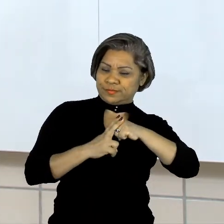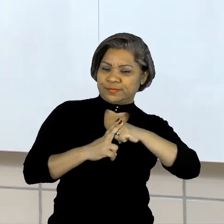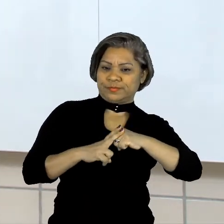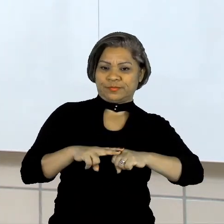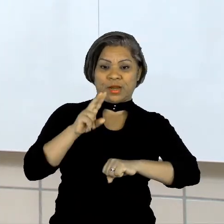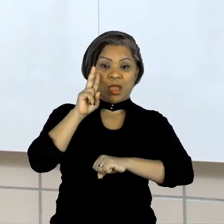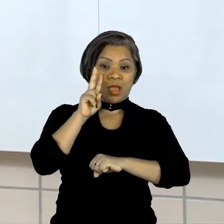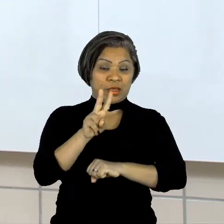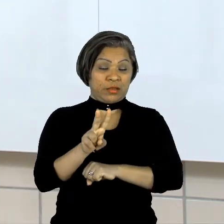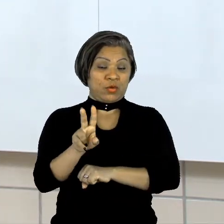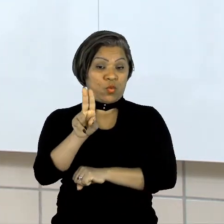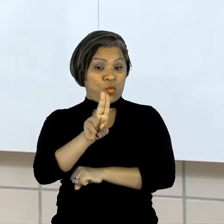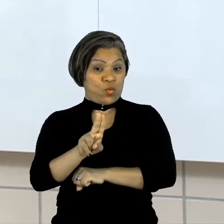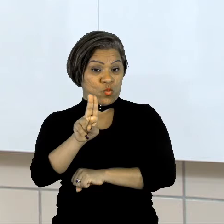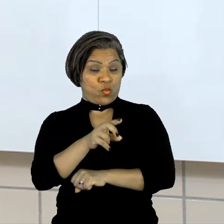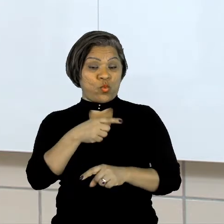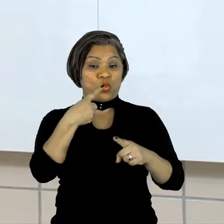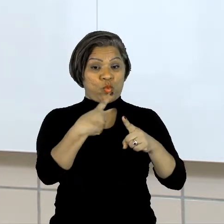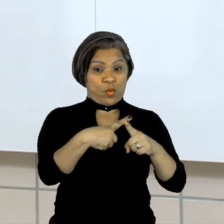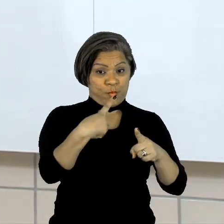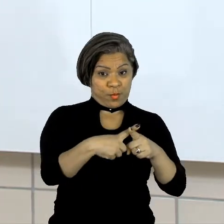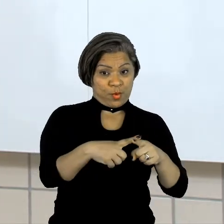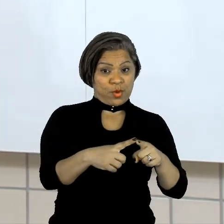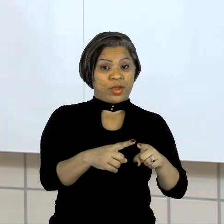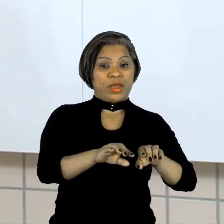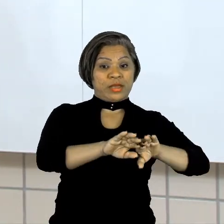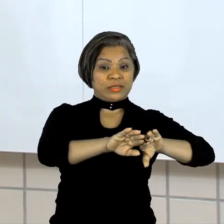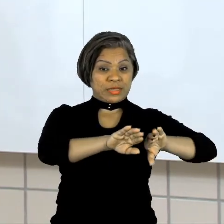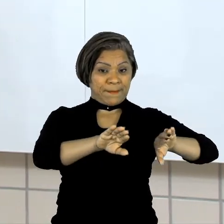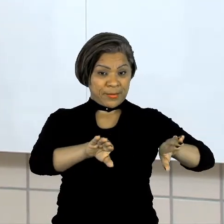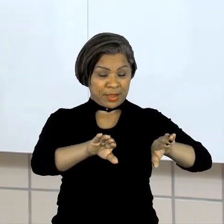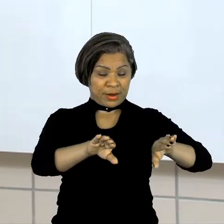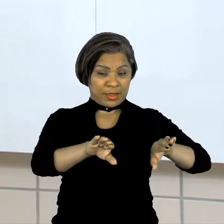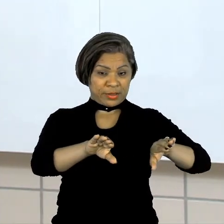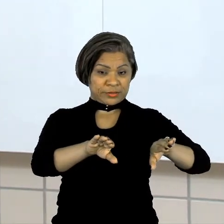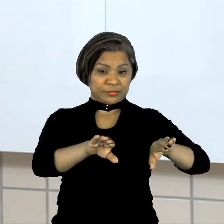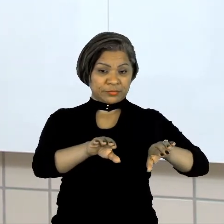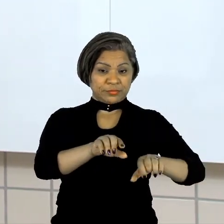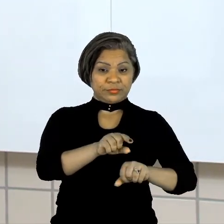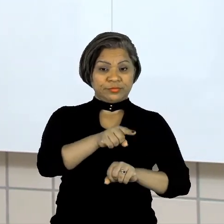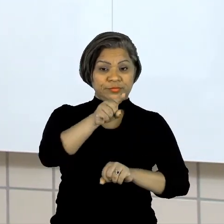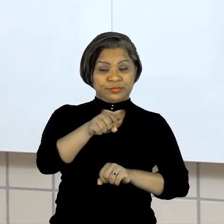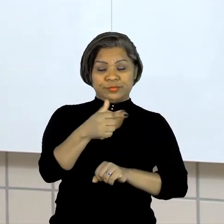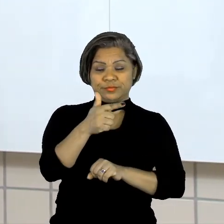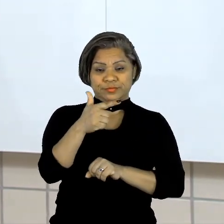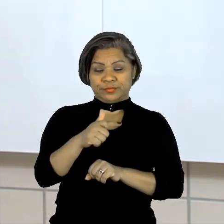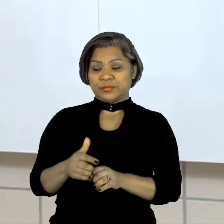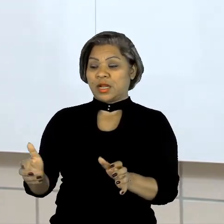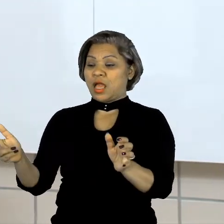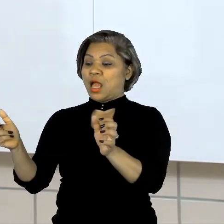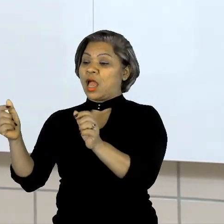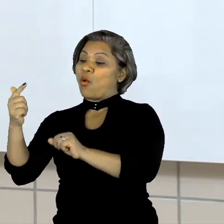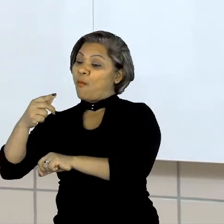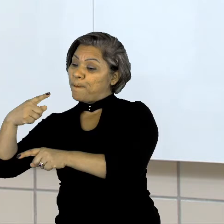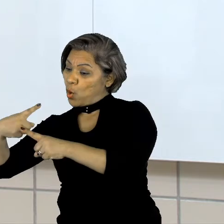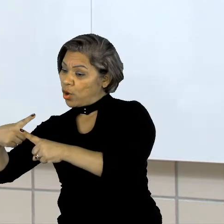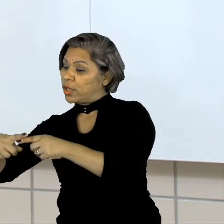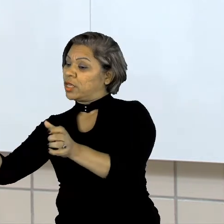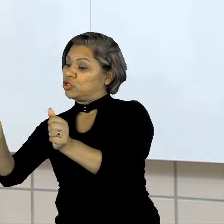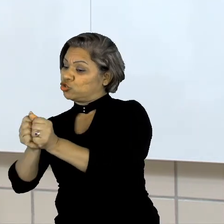porquê separado sem acento e o porquê junto sem acento, né? E vimos as regrinhas